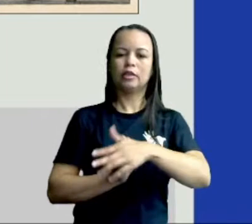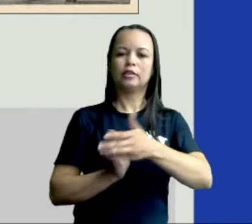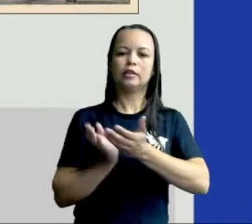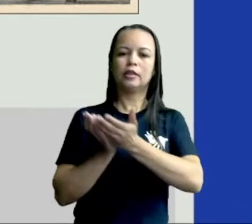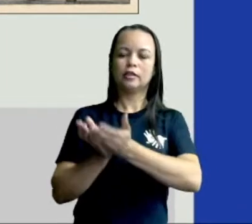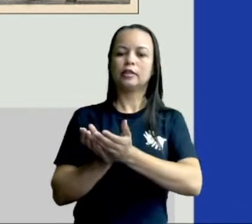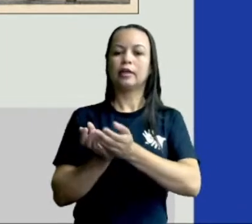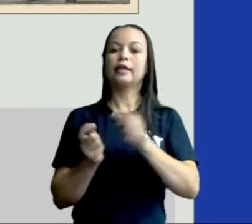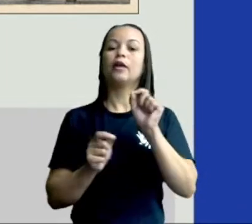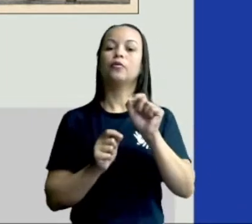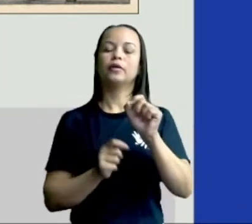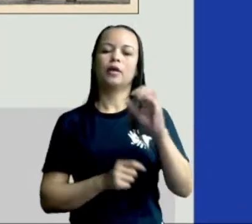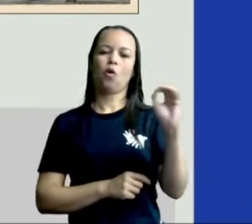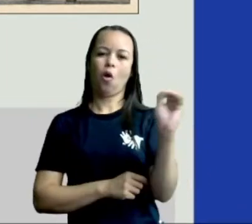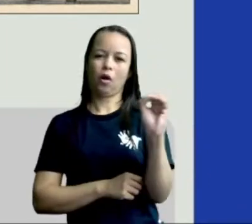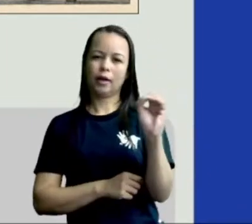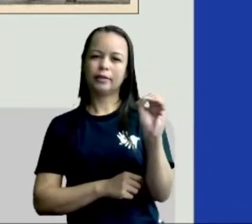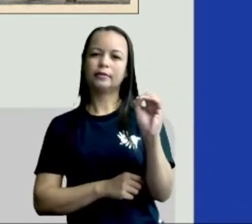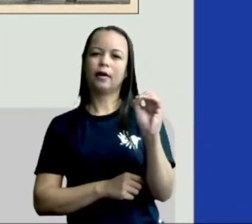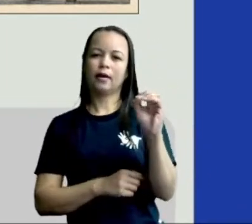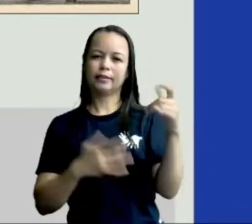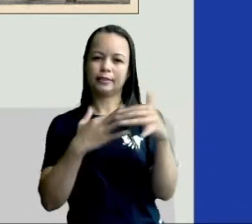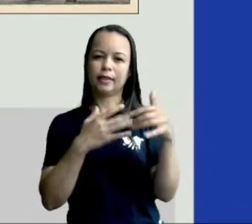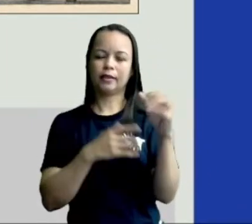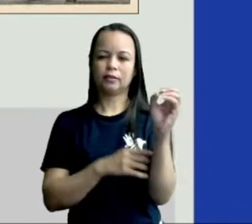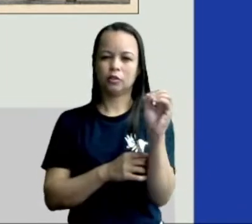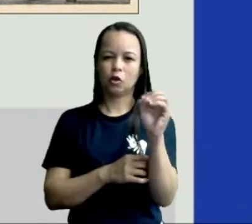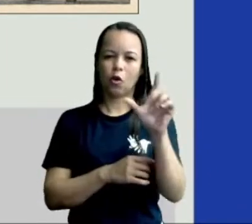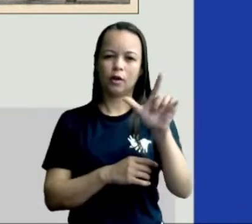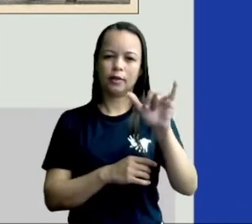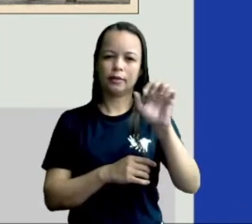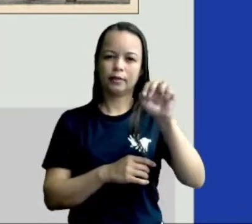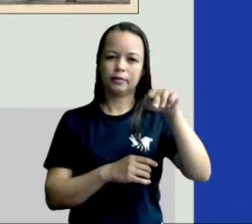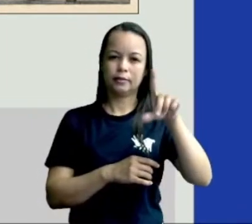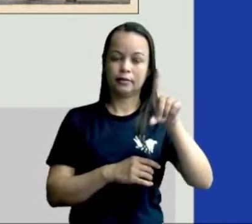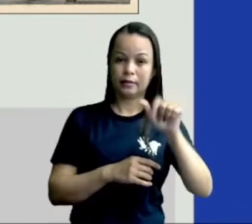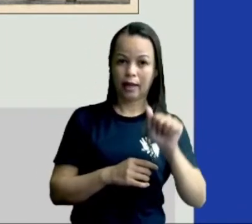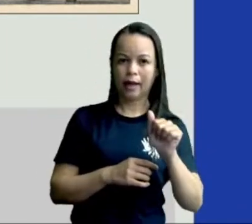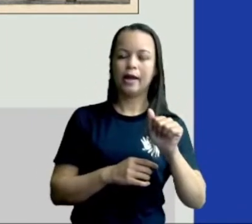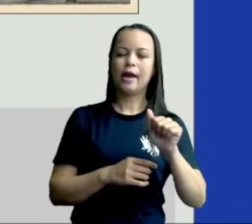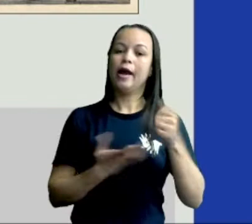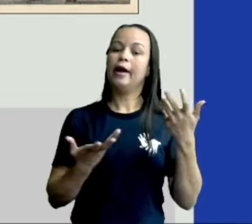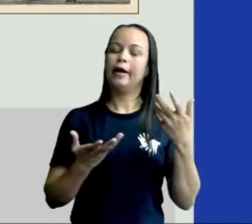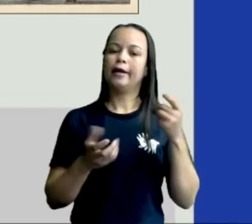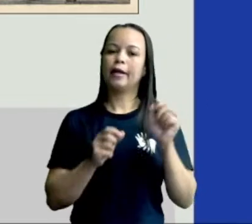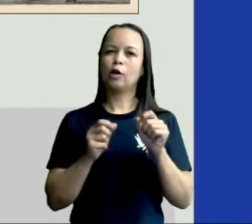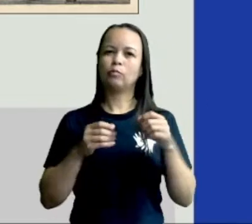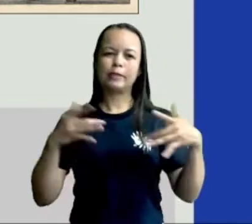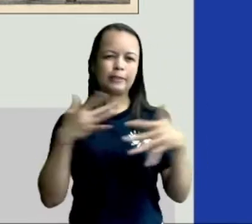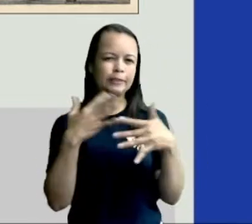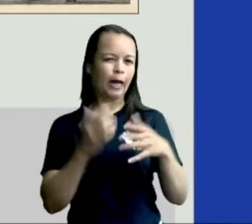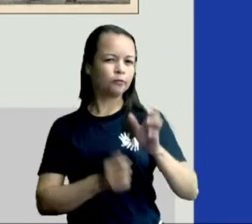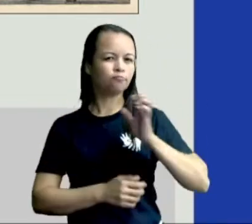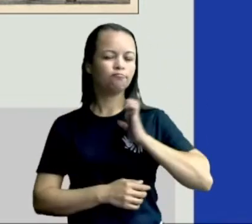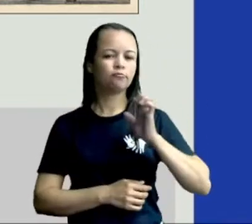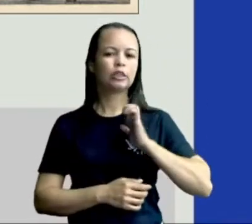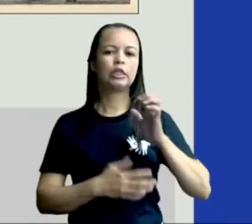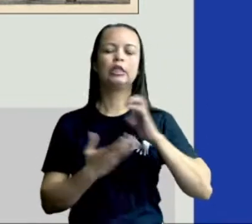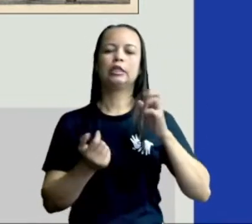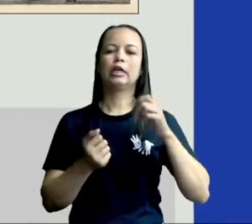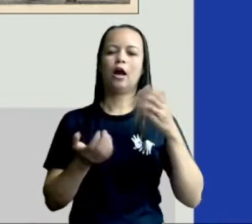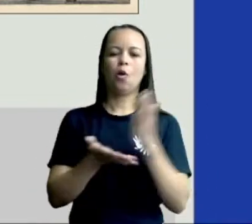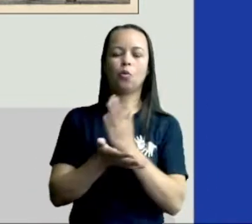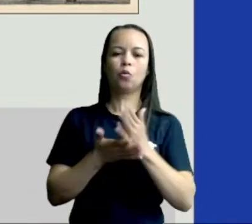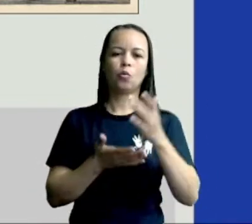de Pernambuco. Olinda era muito rica, minha gente. Olinda era uma das cidades mais ricas. Alguns brasileiros, né,